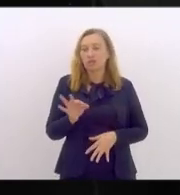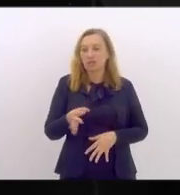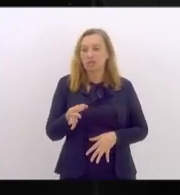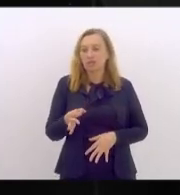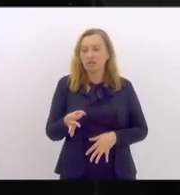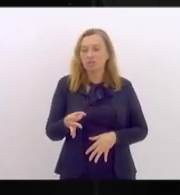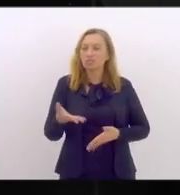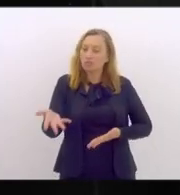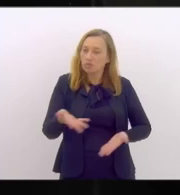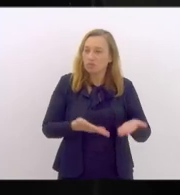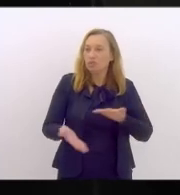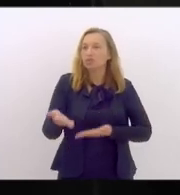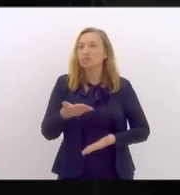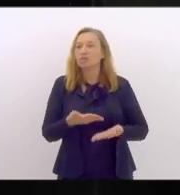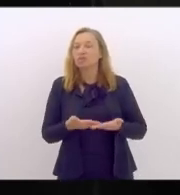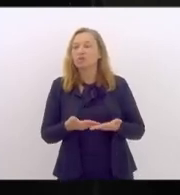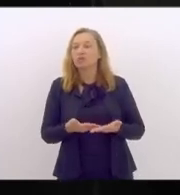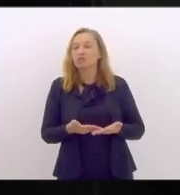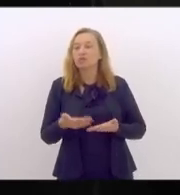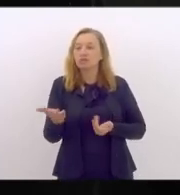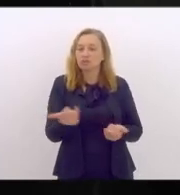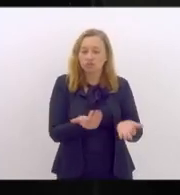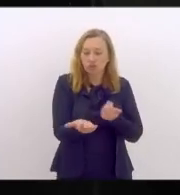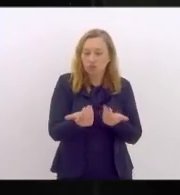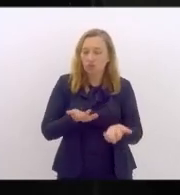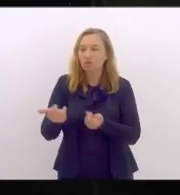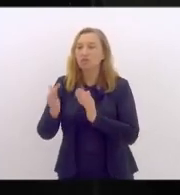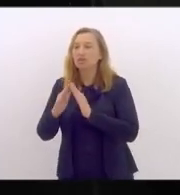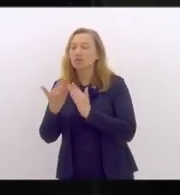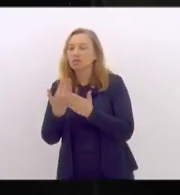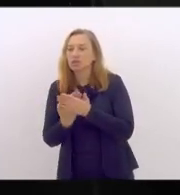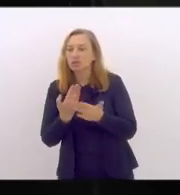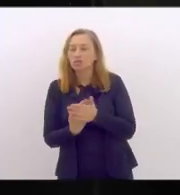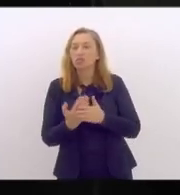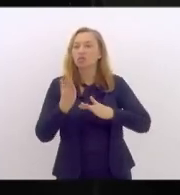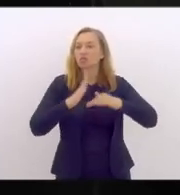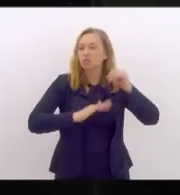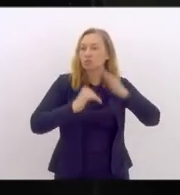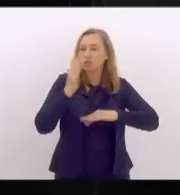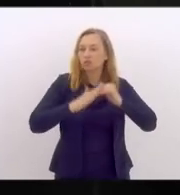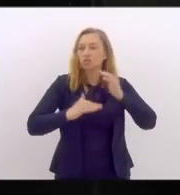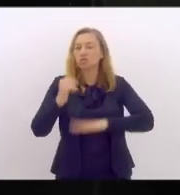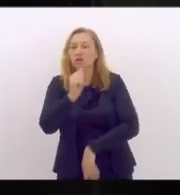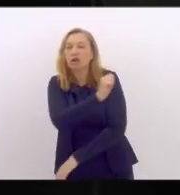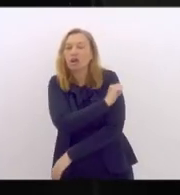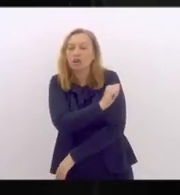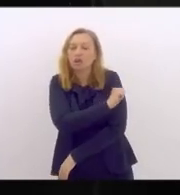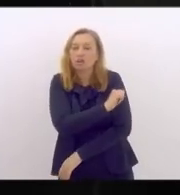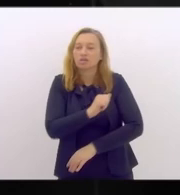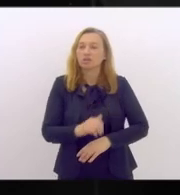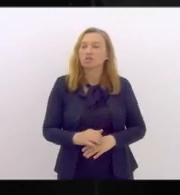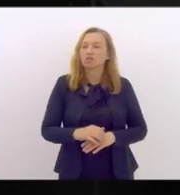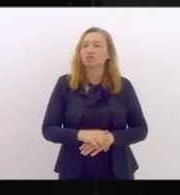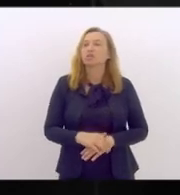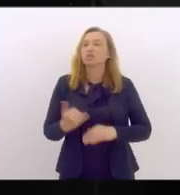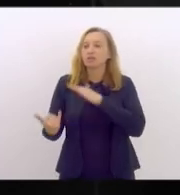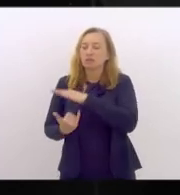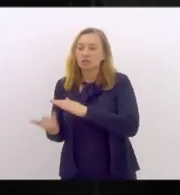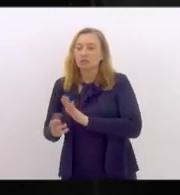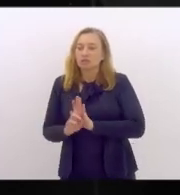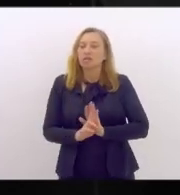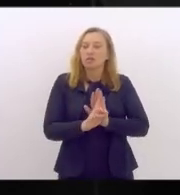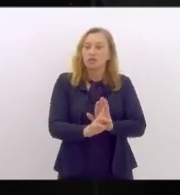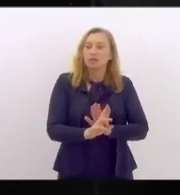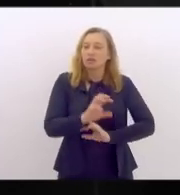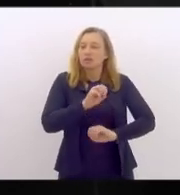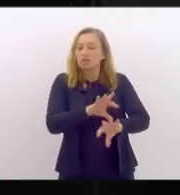modo participativo chamadas escolas seus profissionais estudantes entidades representativas da educação